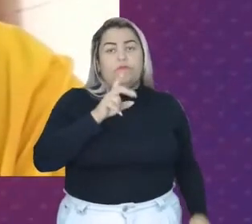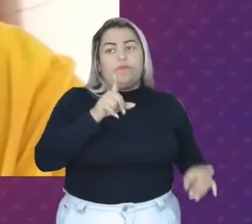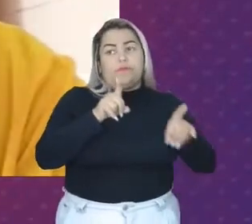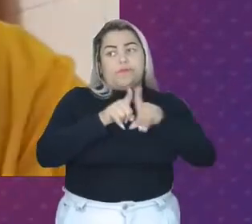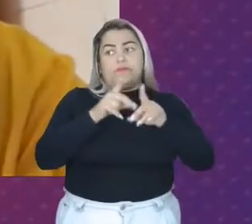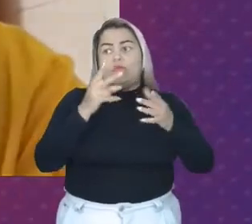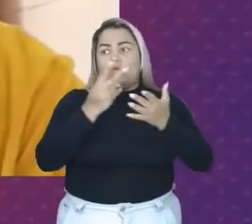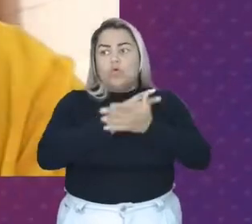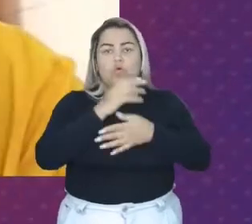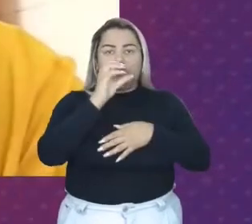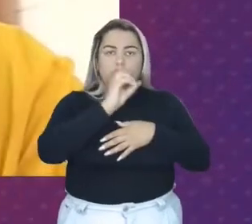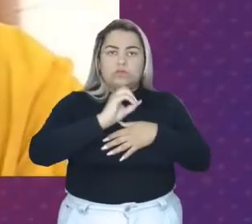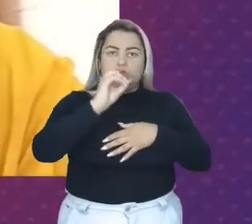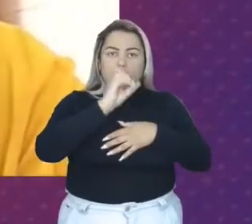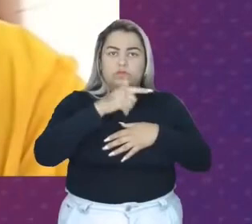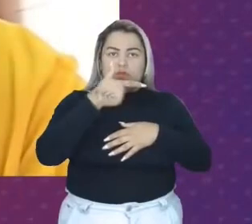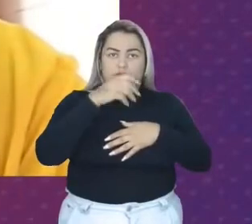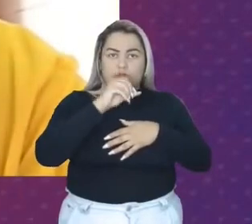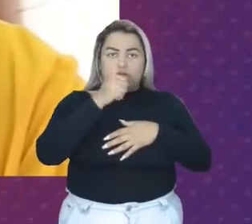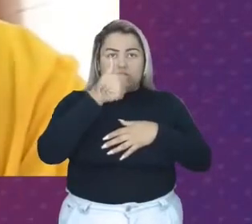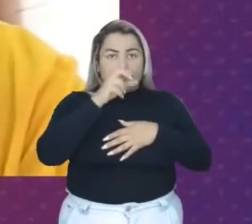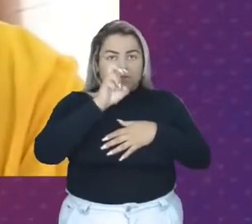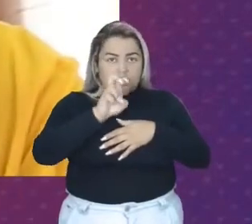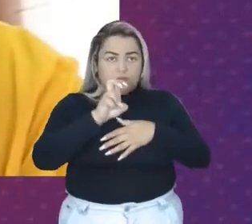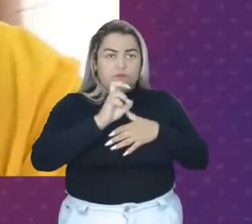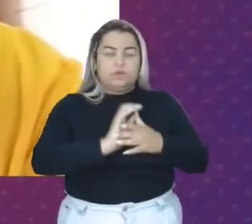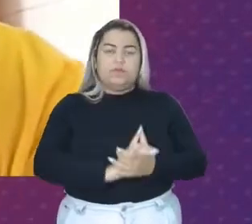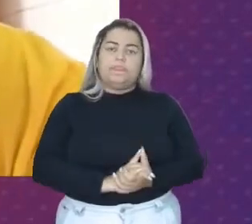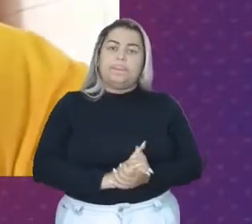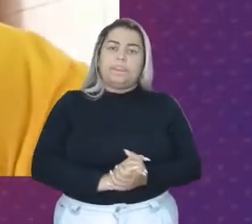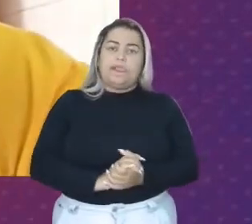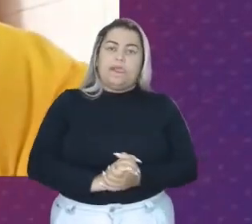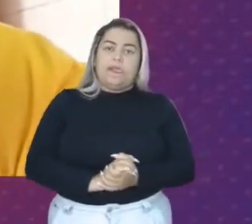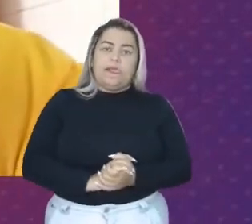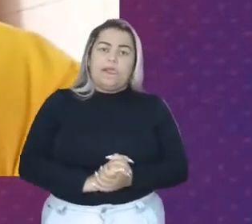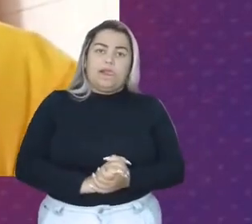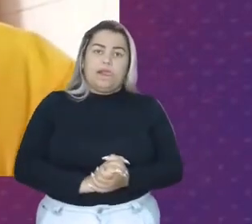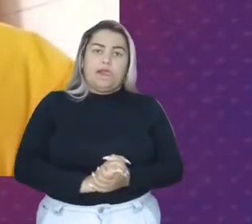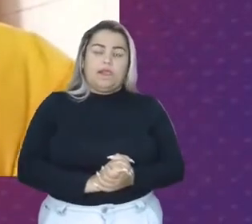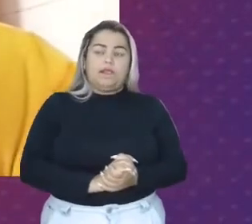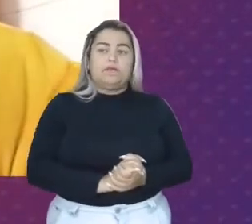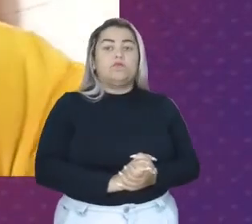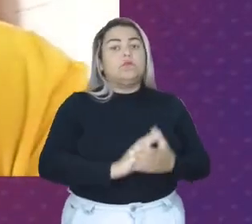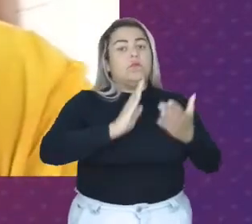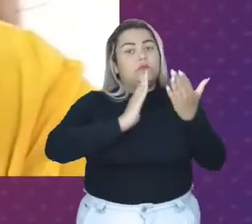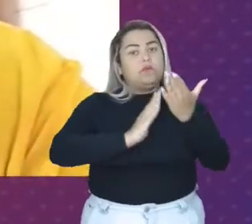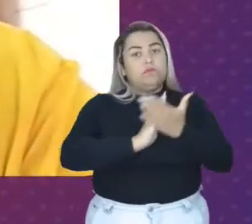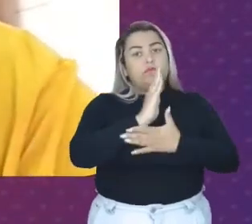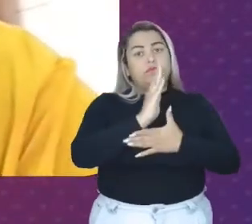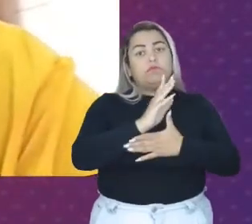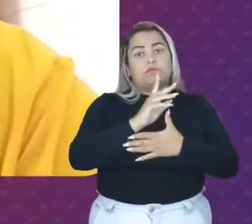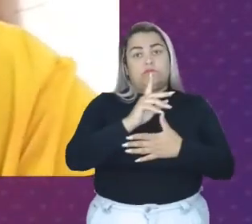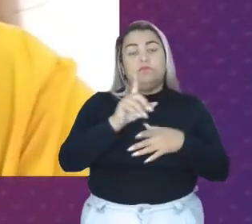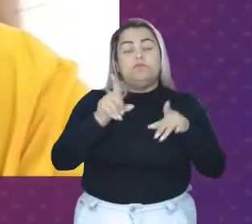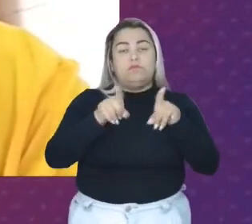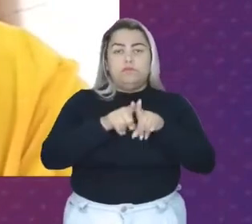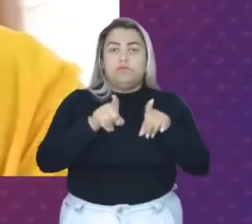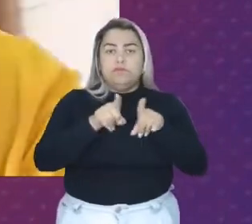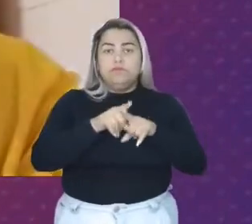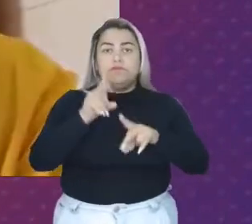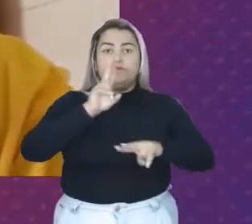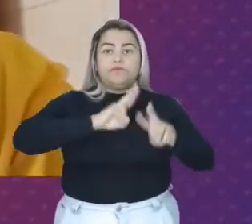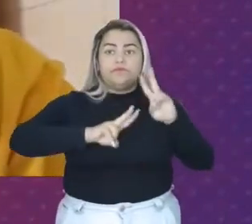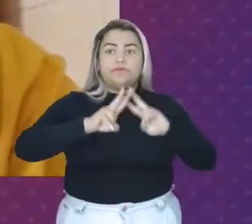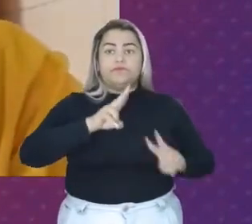vigor em outubro de 2015. Então, quando foi aprovada, a gente viu que a questão da